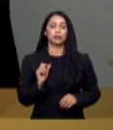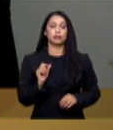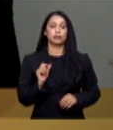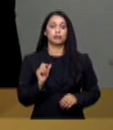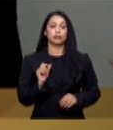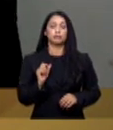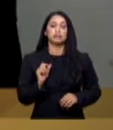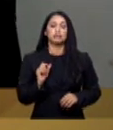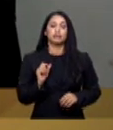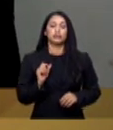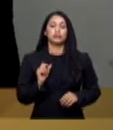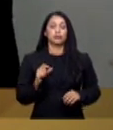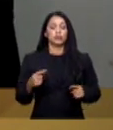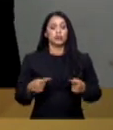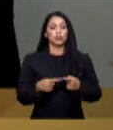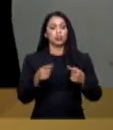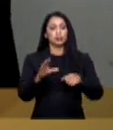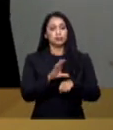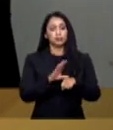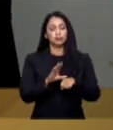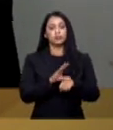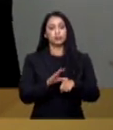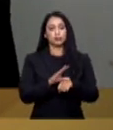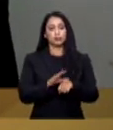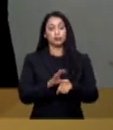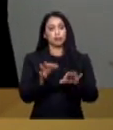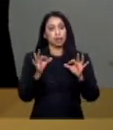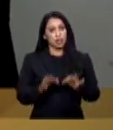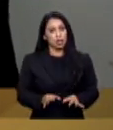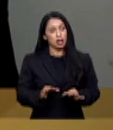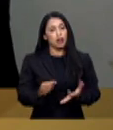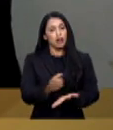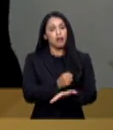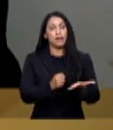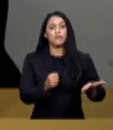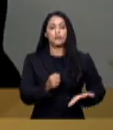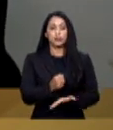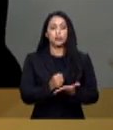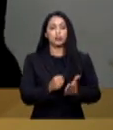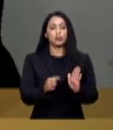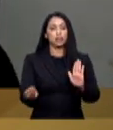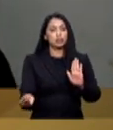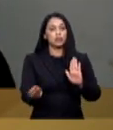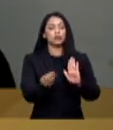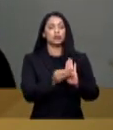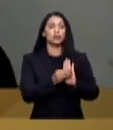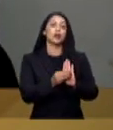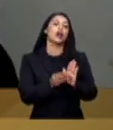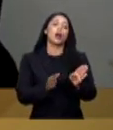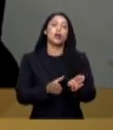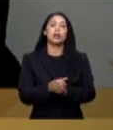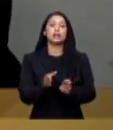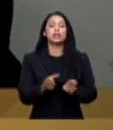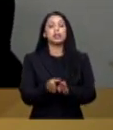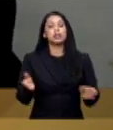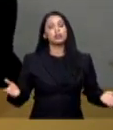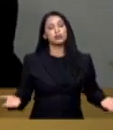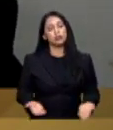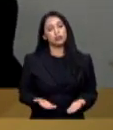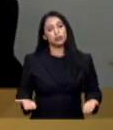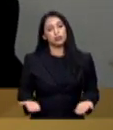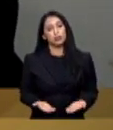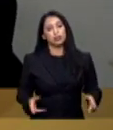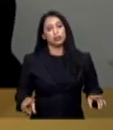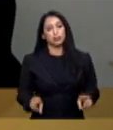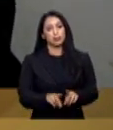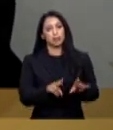a esta natureza constitucional tão especial de uma garantia fundamental que se fixou primeiro a orientação e hoje plasmado